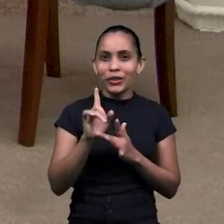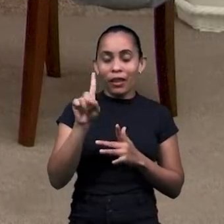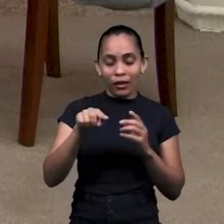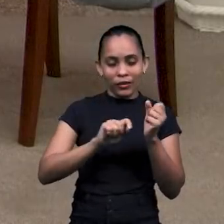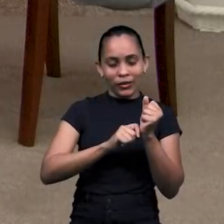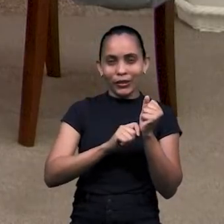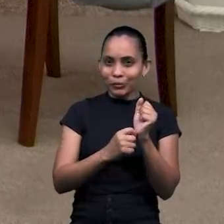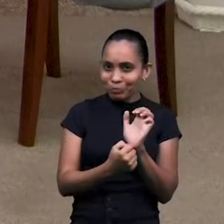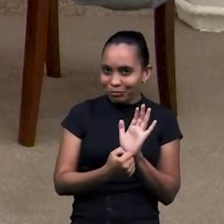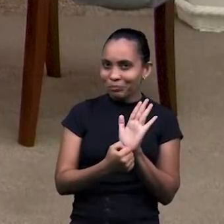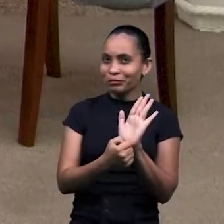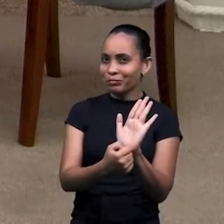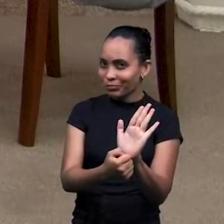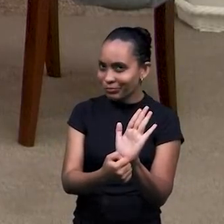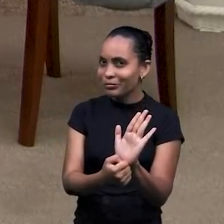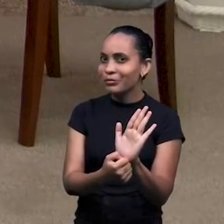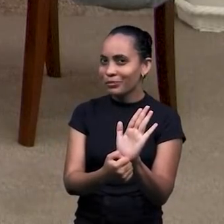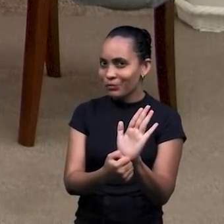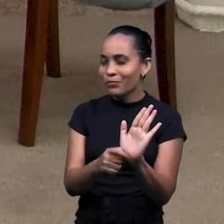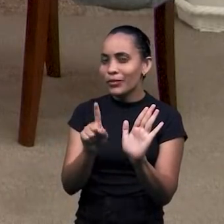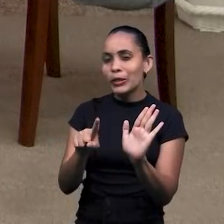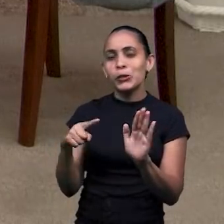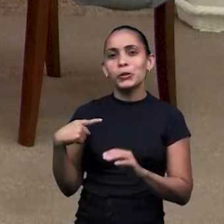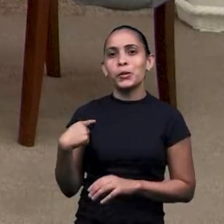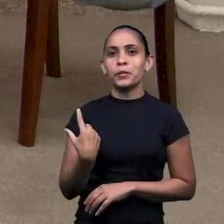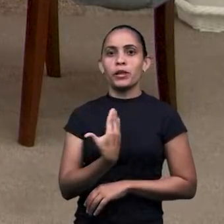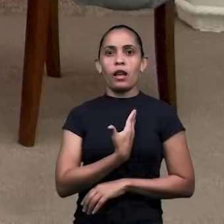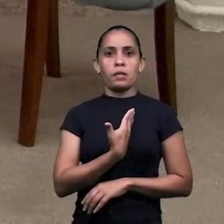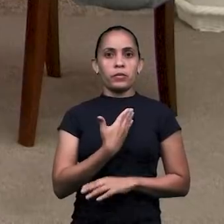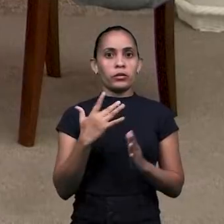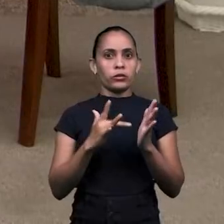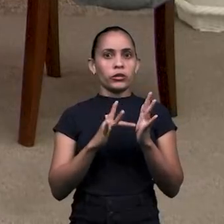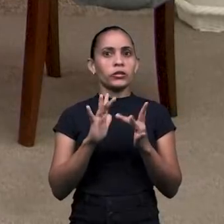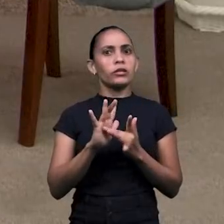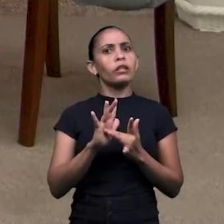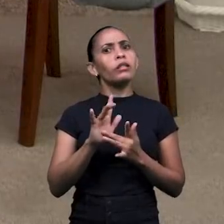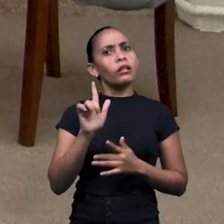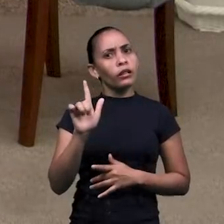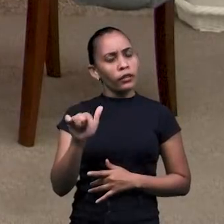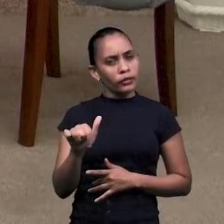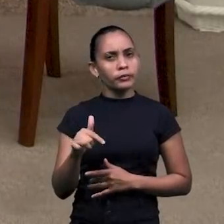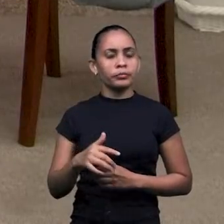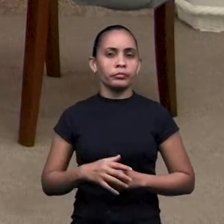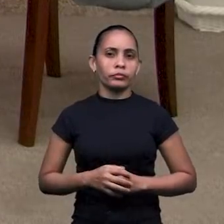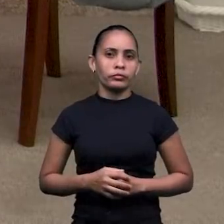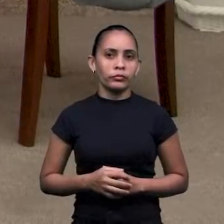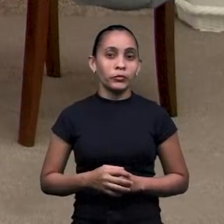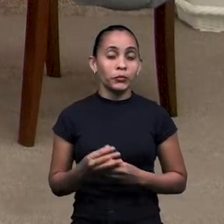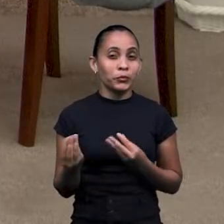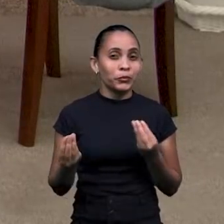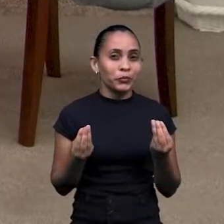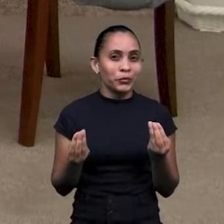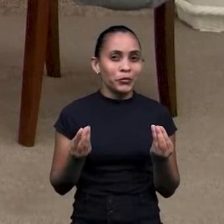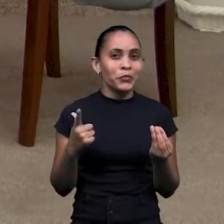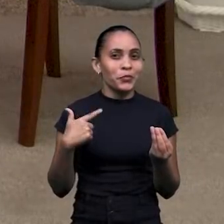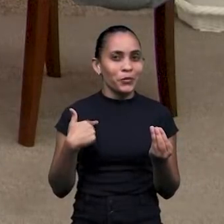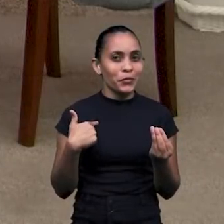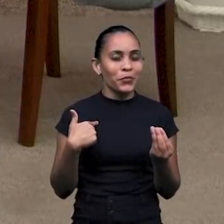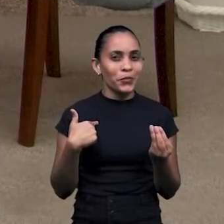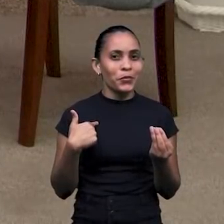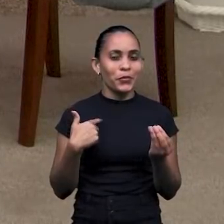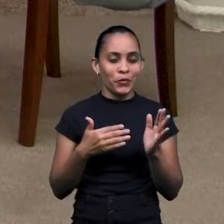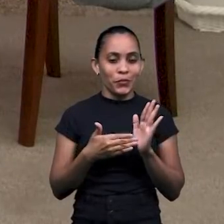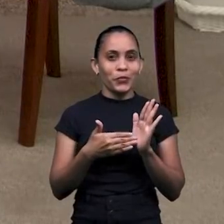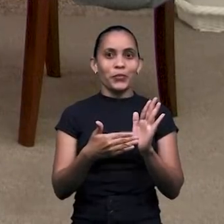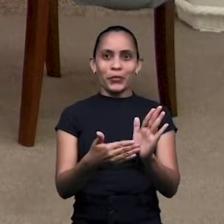Então esse mistério ele foi decifrado a nós, porque nós somos amigos de Jesus. A igreja é amiga de Jesus e por isso o Senhor tem se feito presente